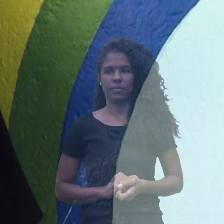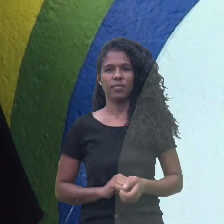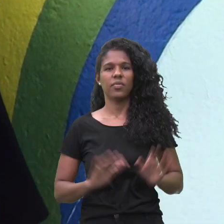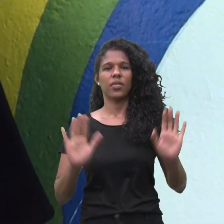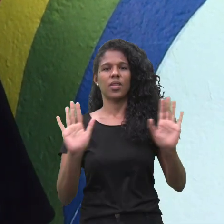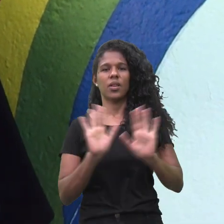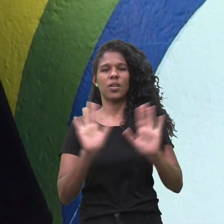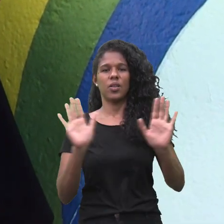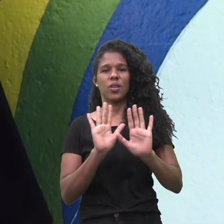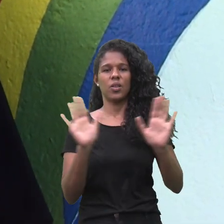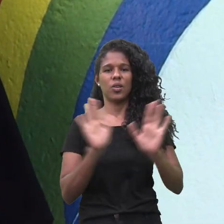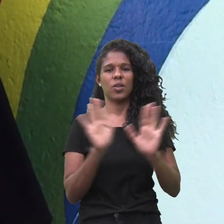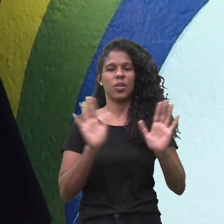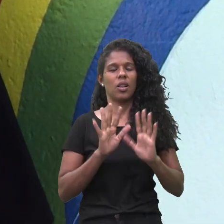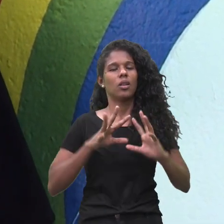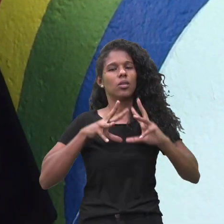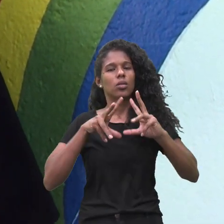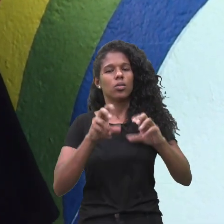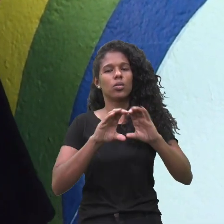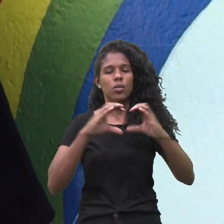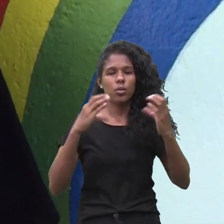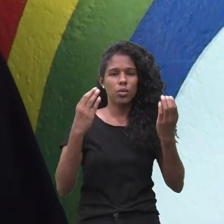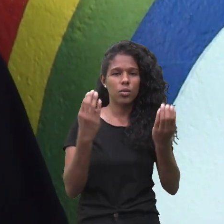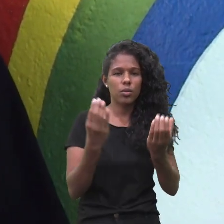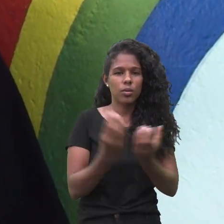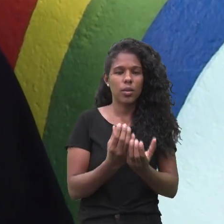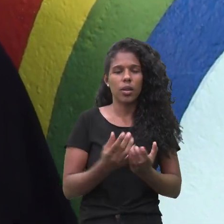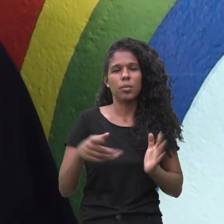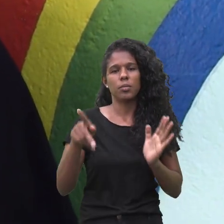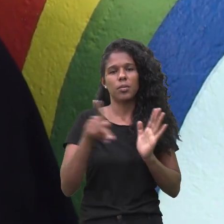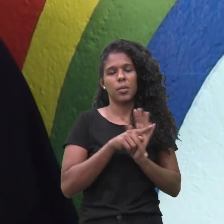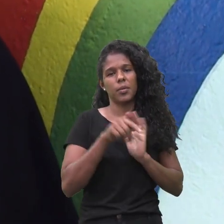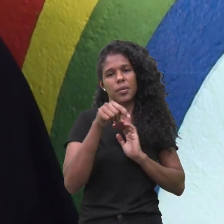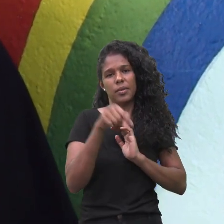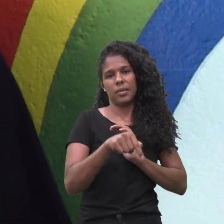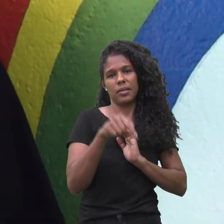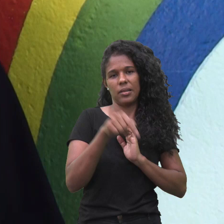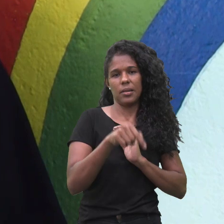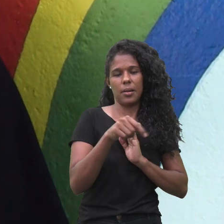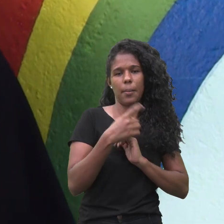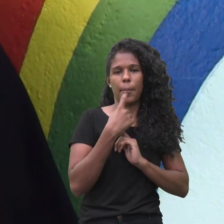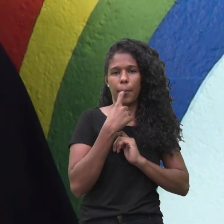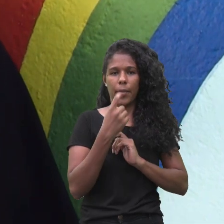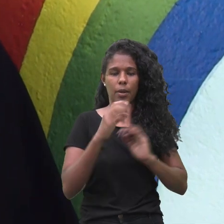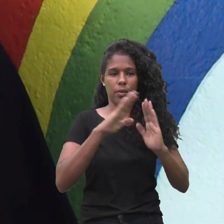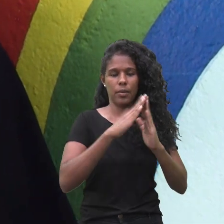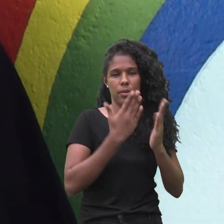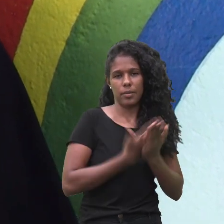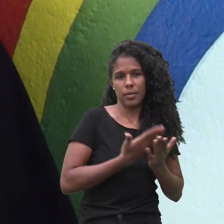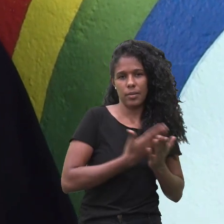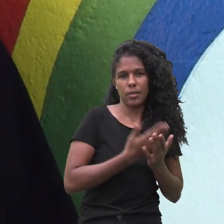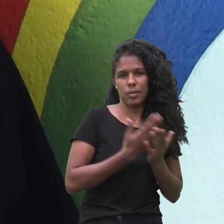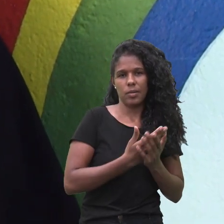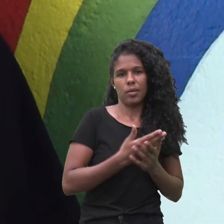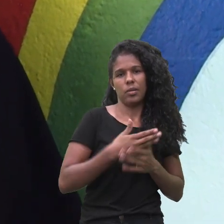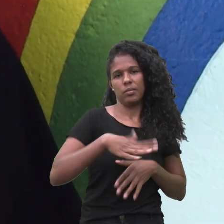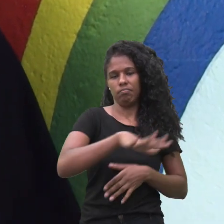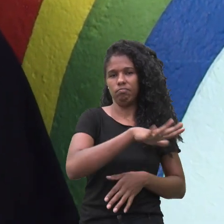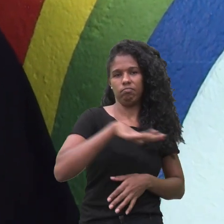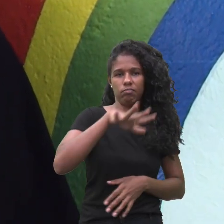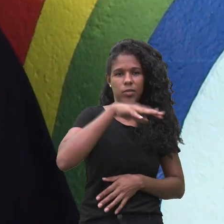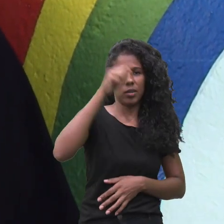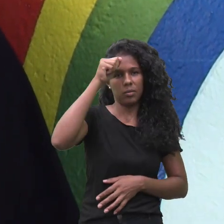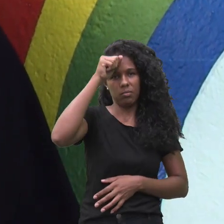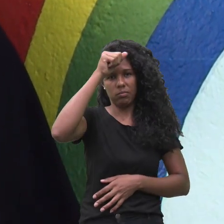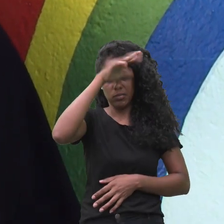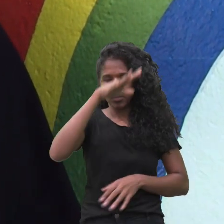Olá, comunidade de IPI, eu sou Fernanda, diretora da Escola Semi-Vereador Daniel Borges. Estou ansiosa com a